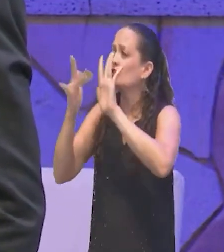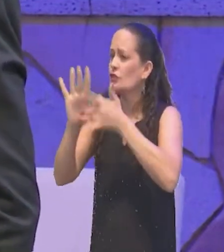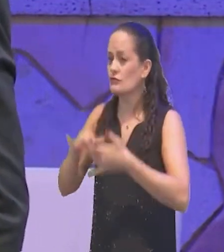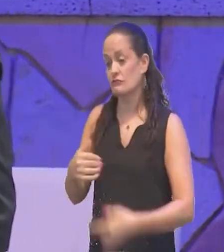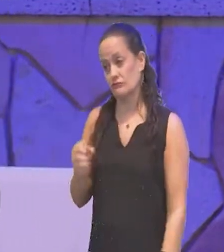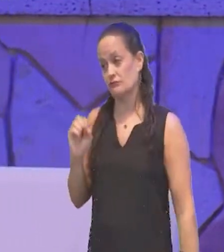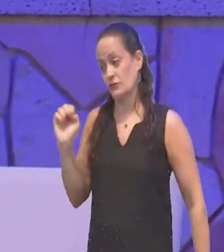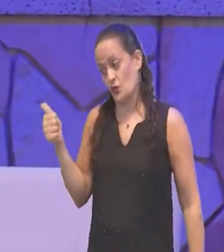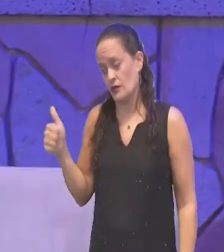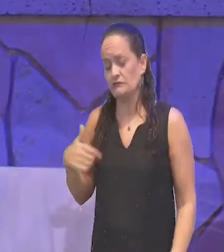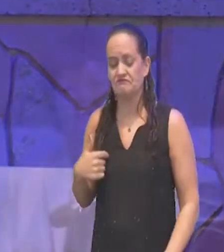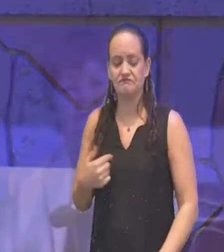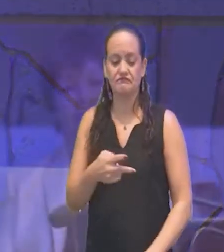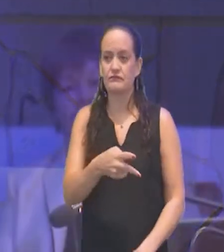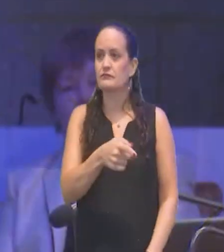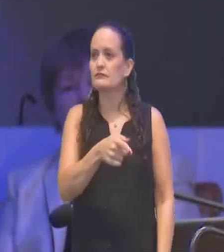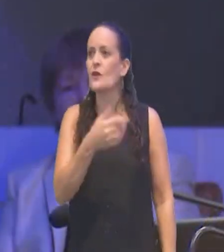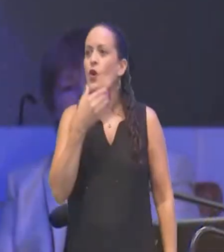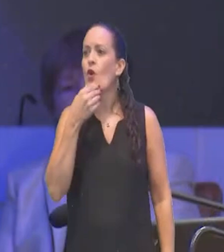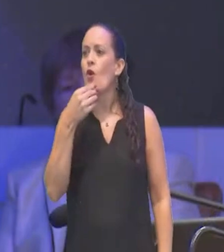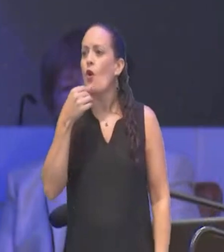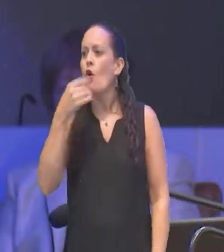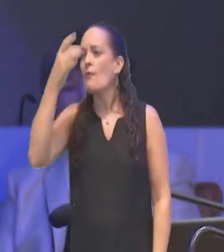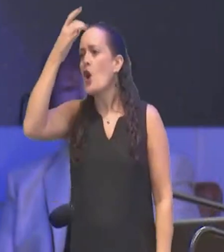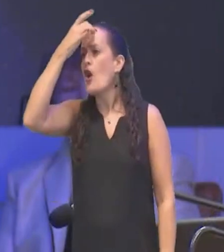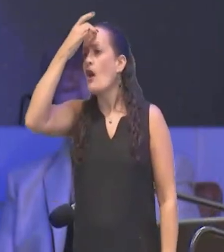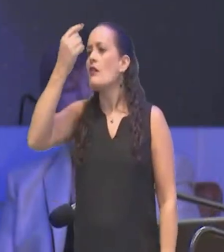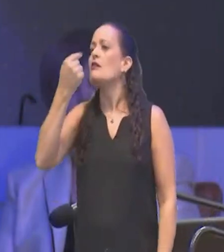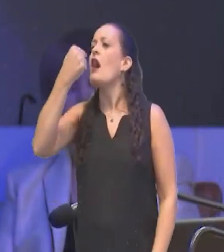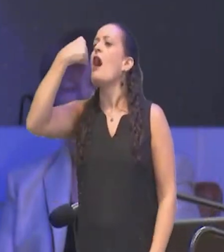lá, cheguei lá, o homem estava inconsciente,